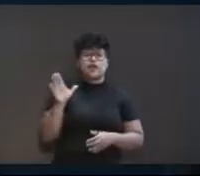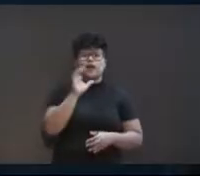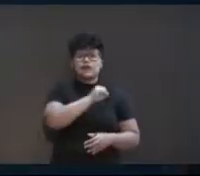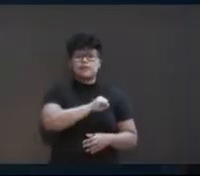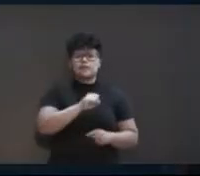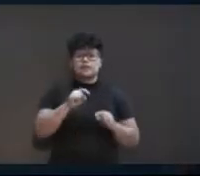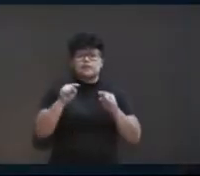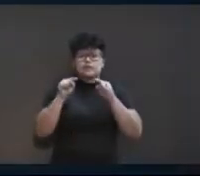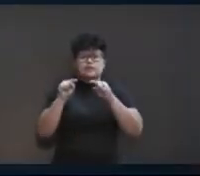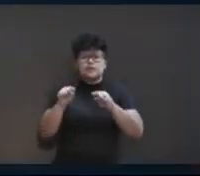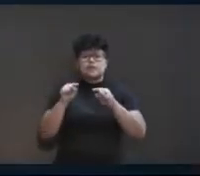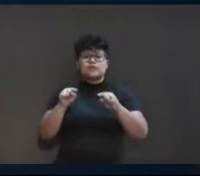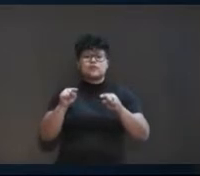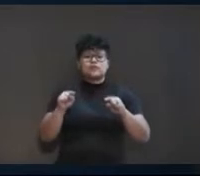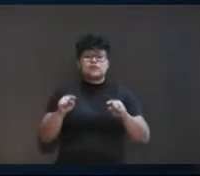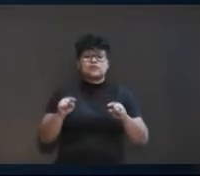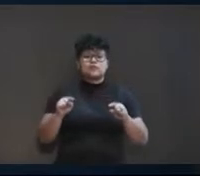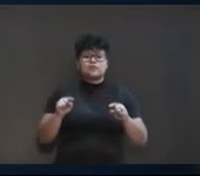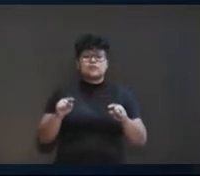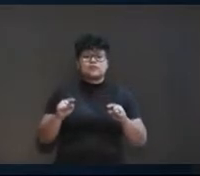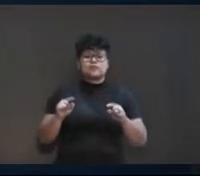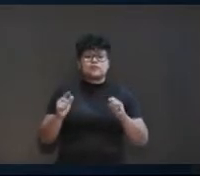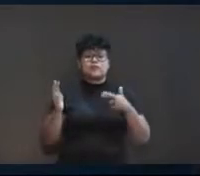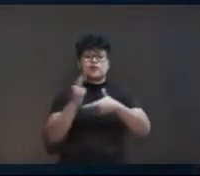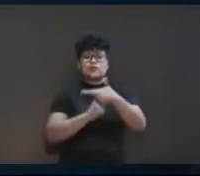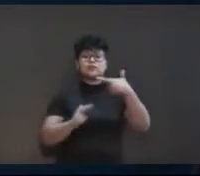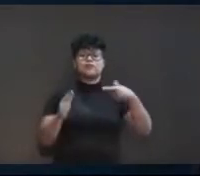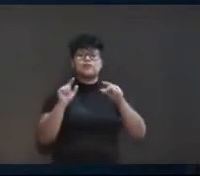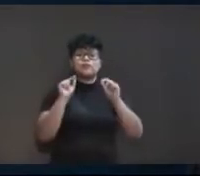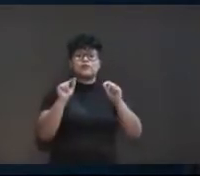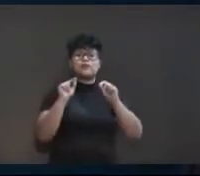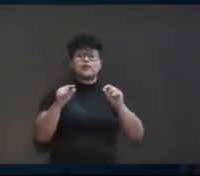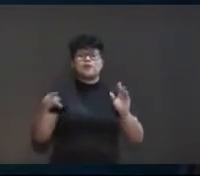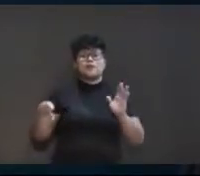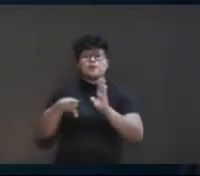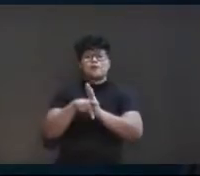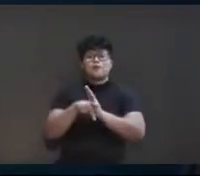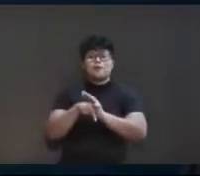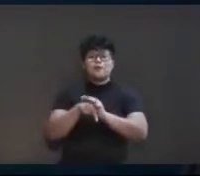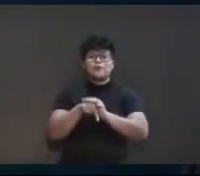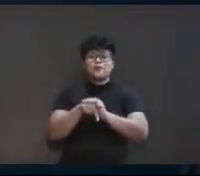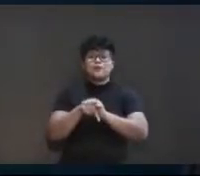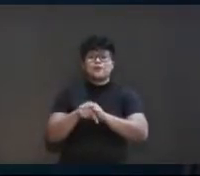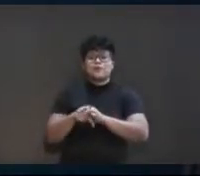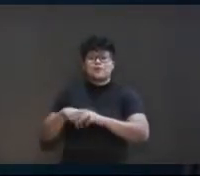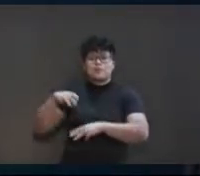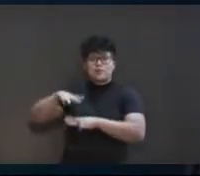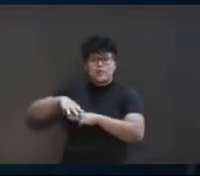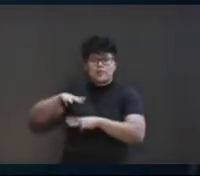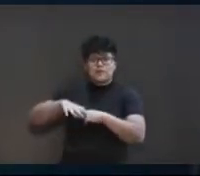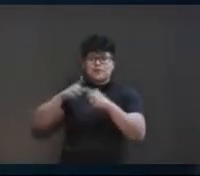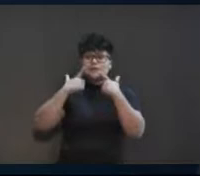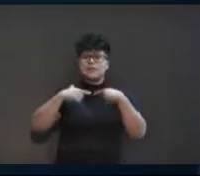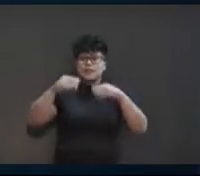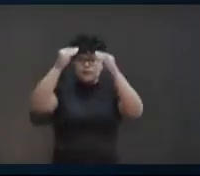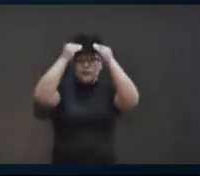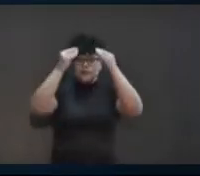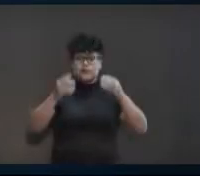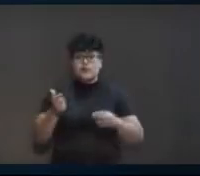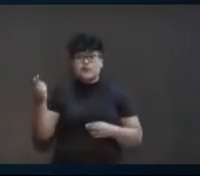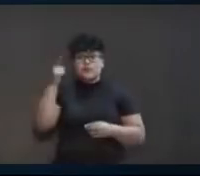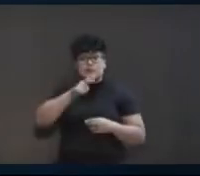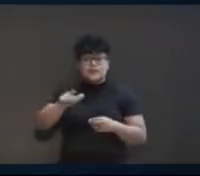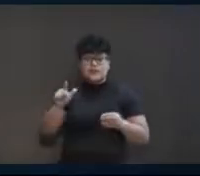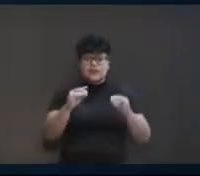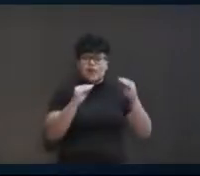esse negócio da solidão que é falar a língua matemática você fala colocar de forma que as pessoas